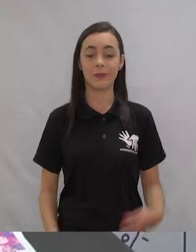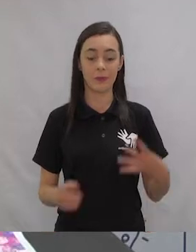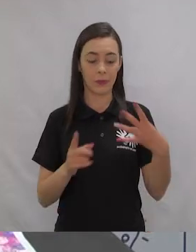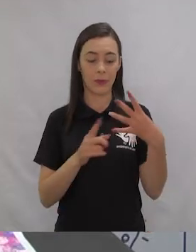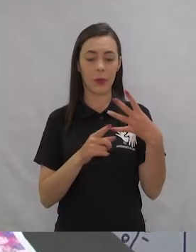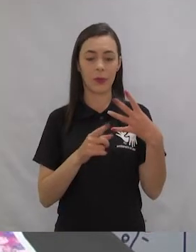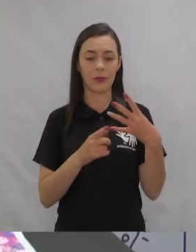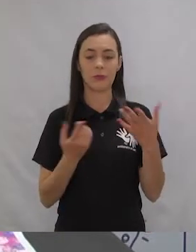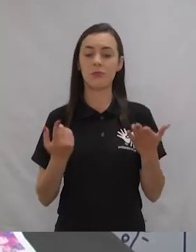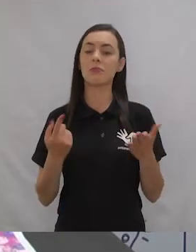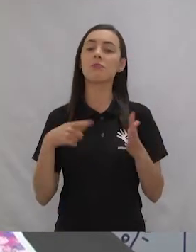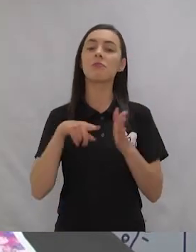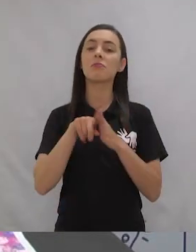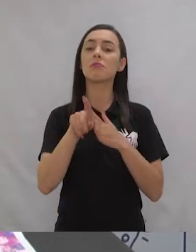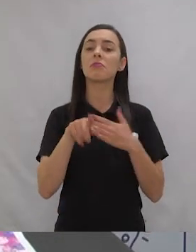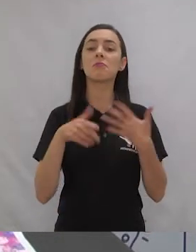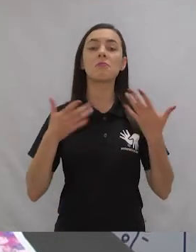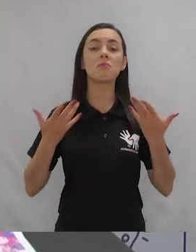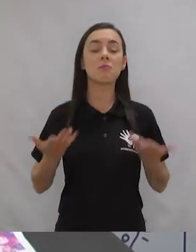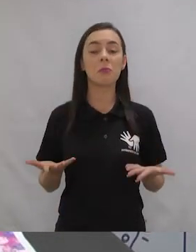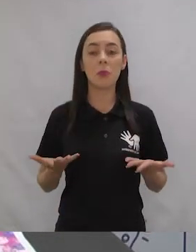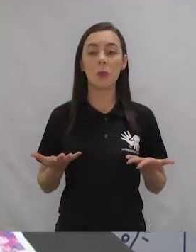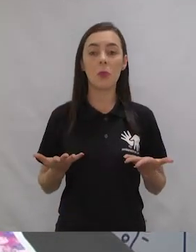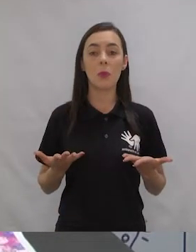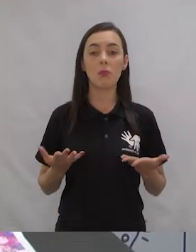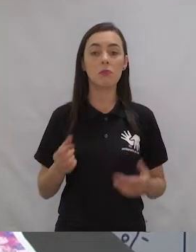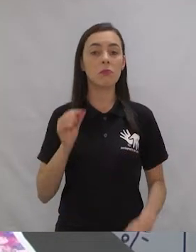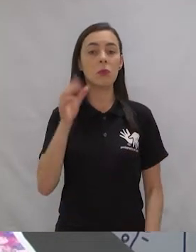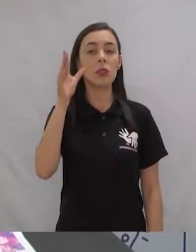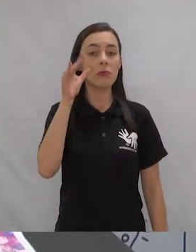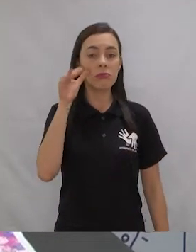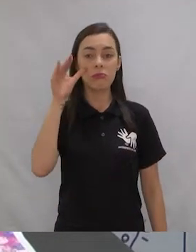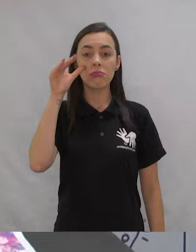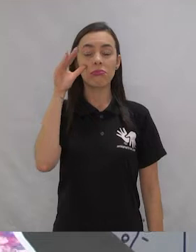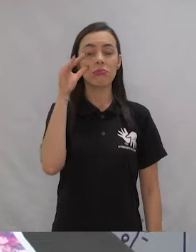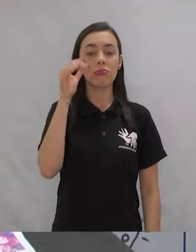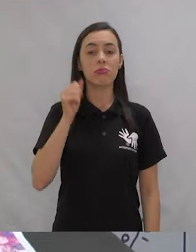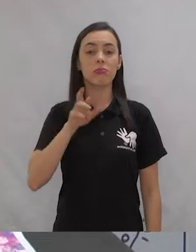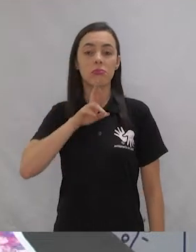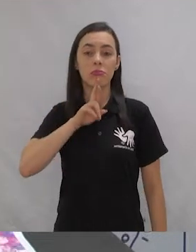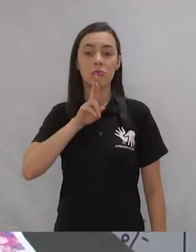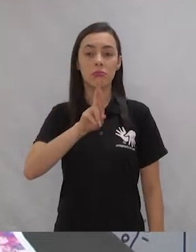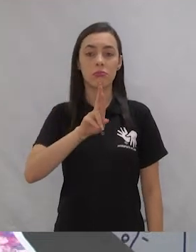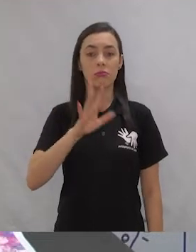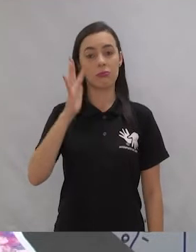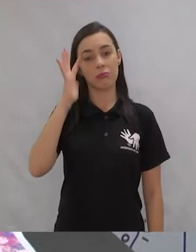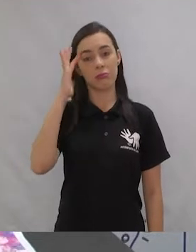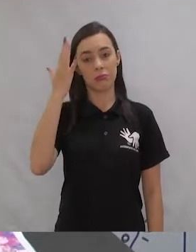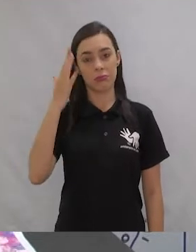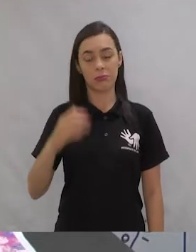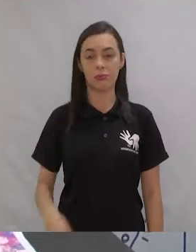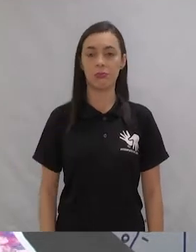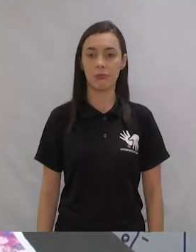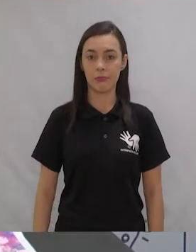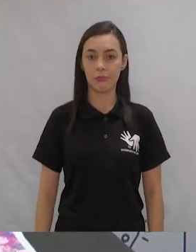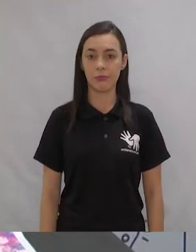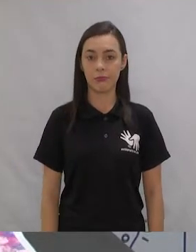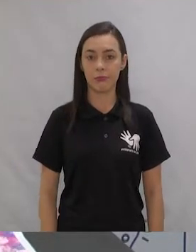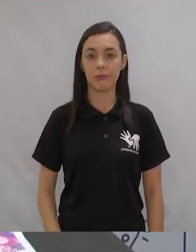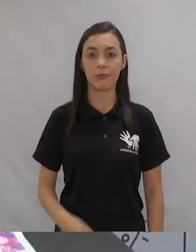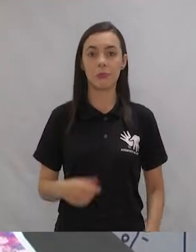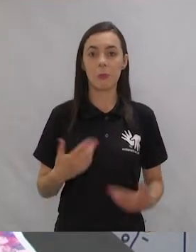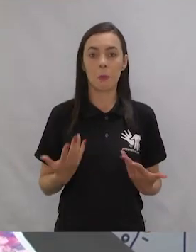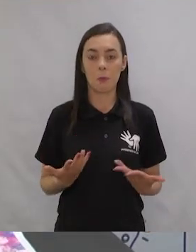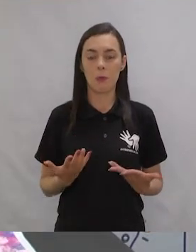ali, qual é a pergunta? Qual é a pergunta que nós vamos ter que resolver, que nós